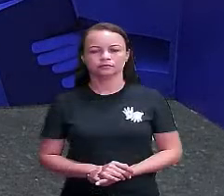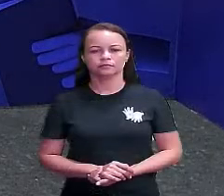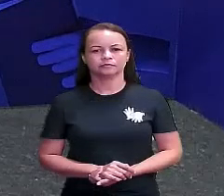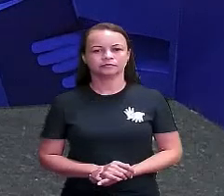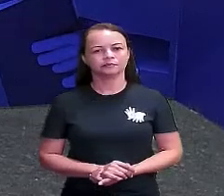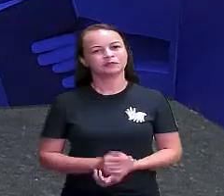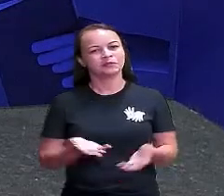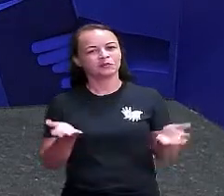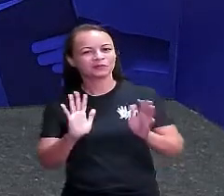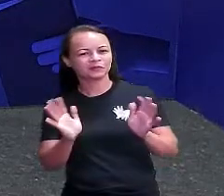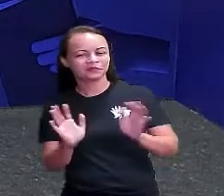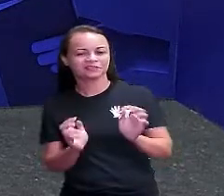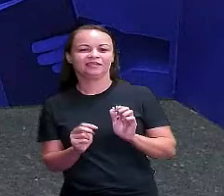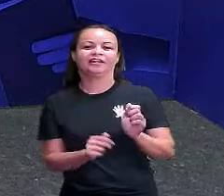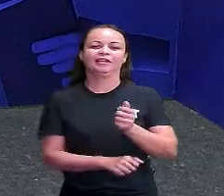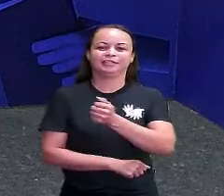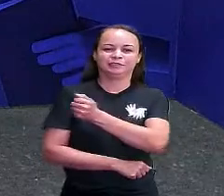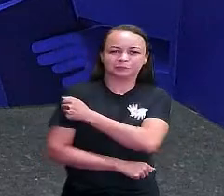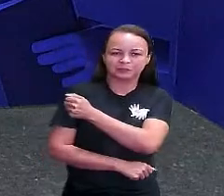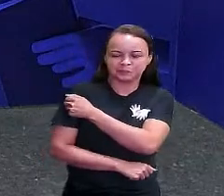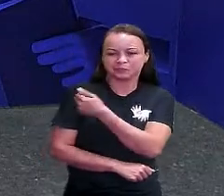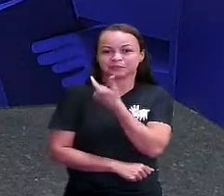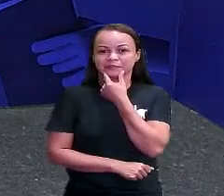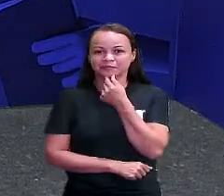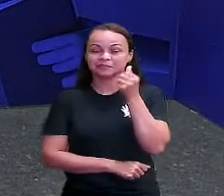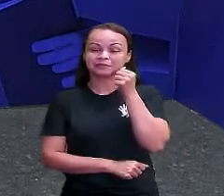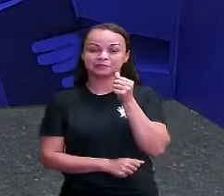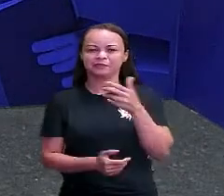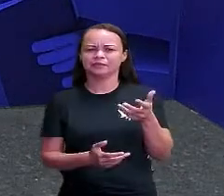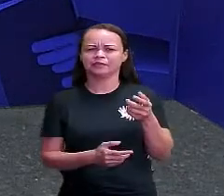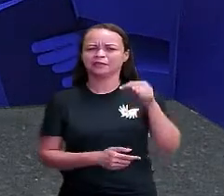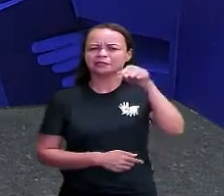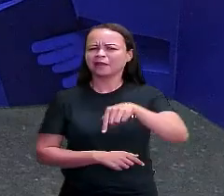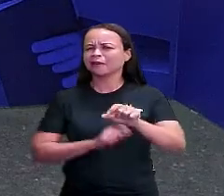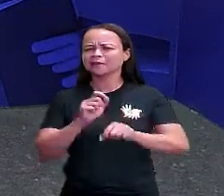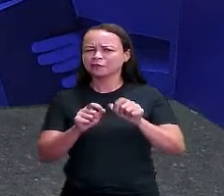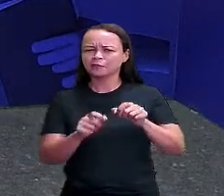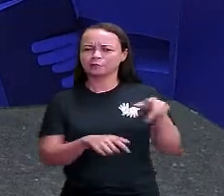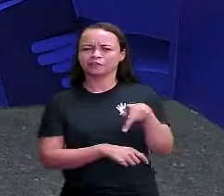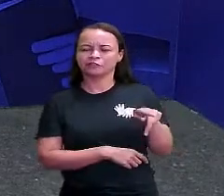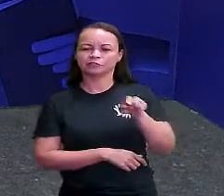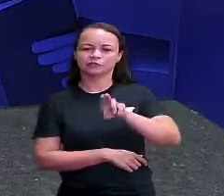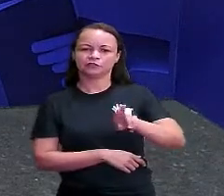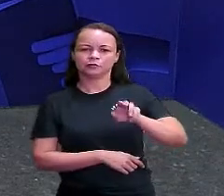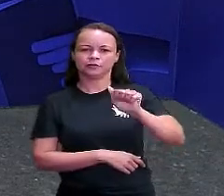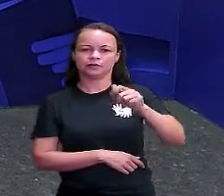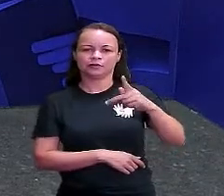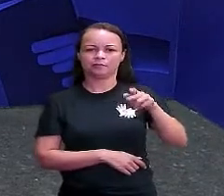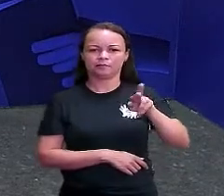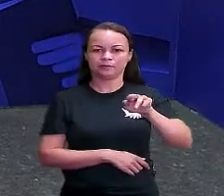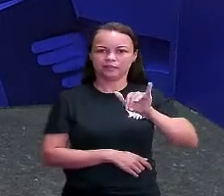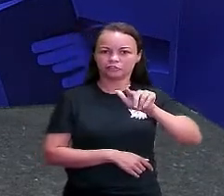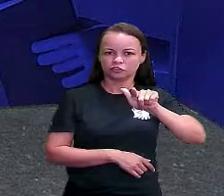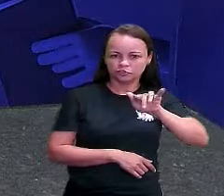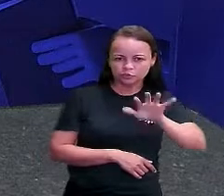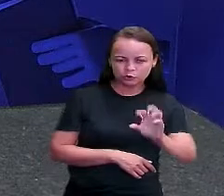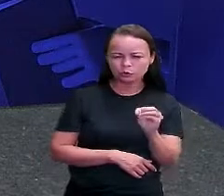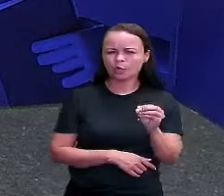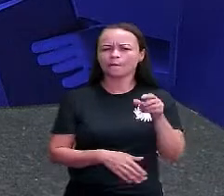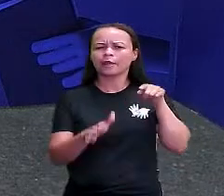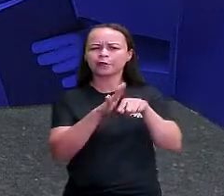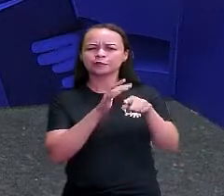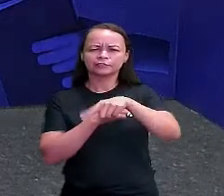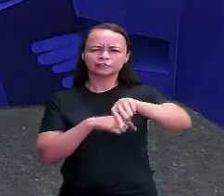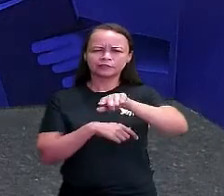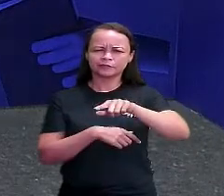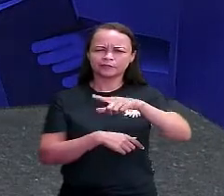Salve, salve, aluna e aluno. Quem é que está aqui na área? O professor Aprígio, fazendo aquela perguntinha básica de praxe. Tem